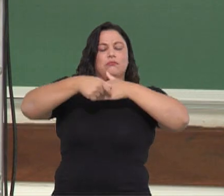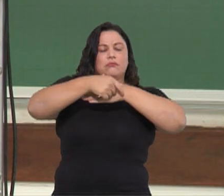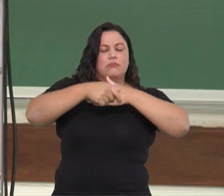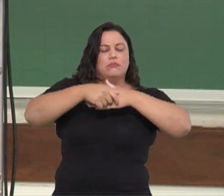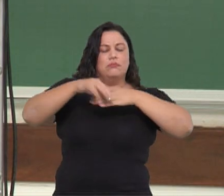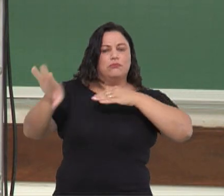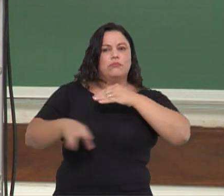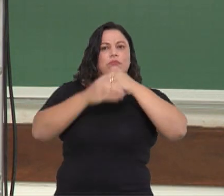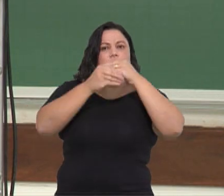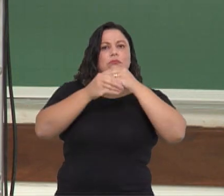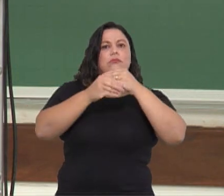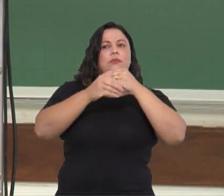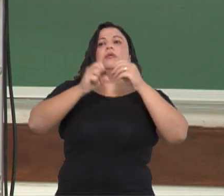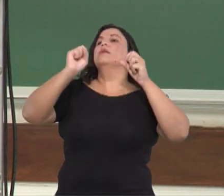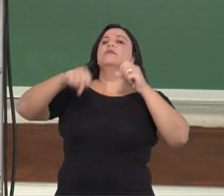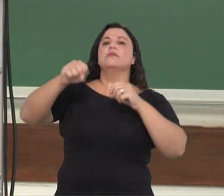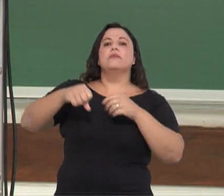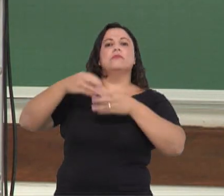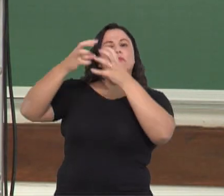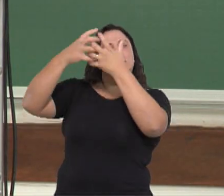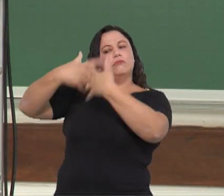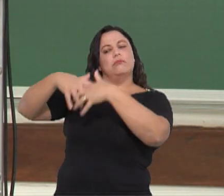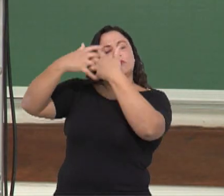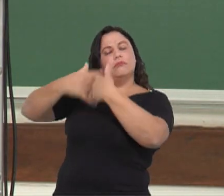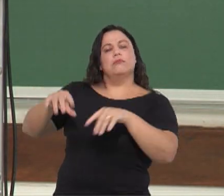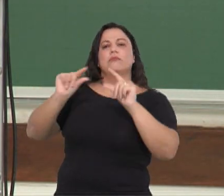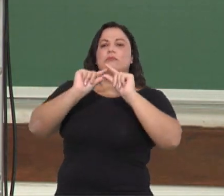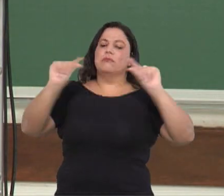nessa reflexão, nessas frases que